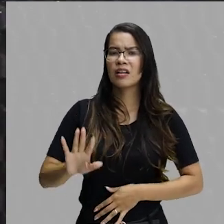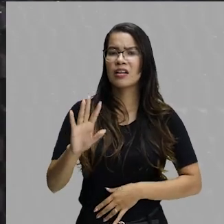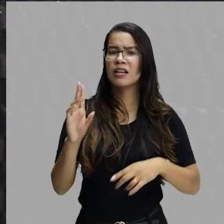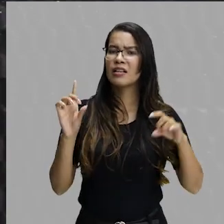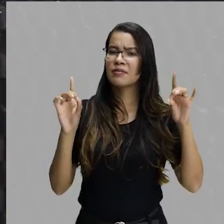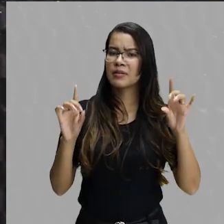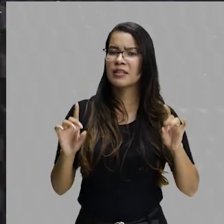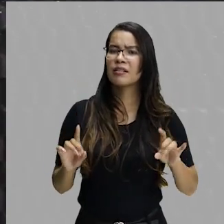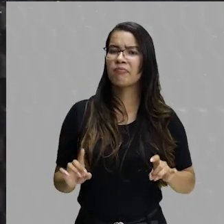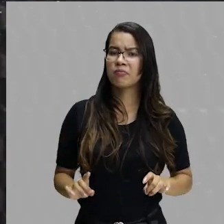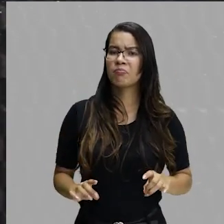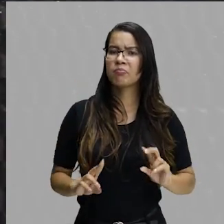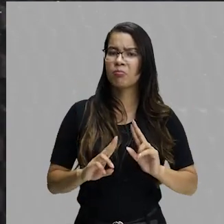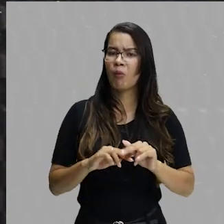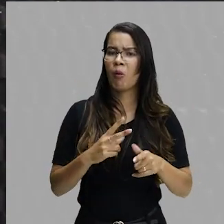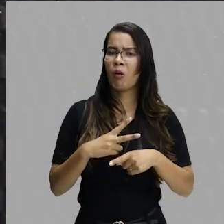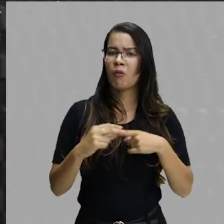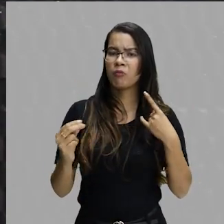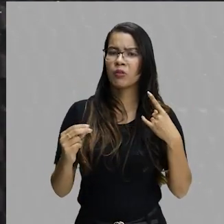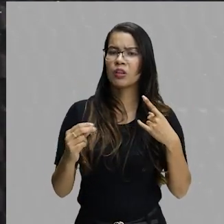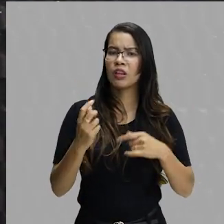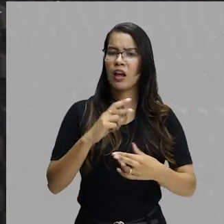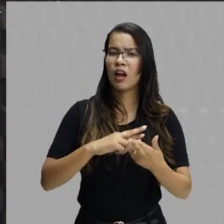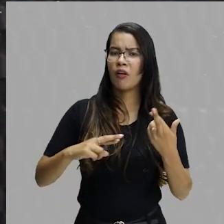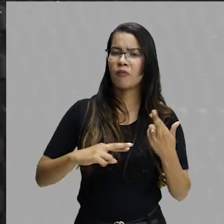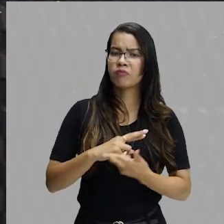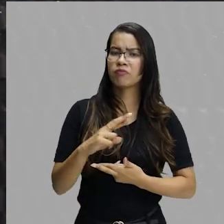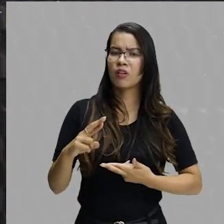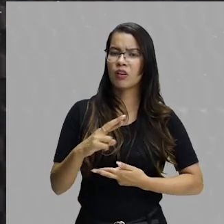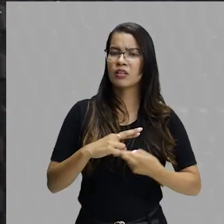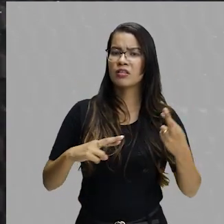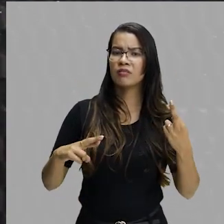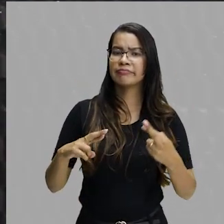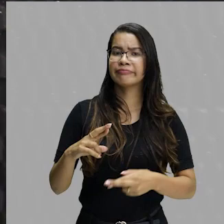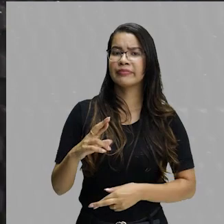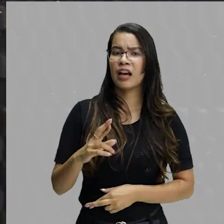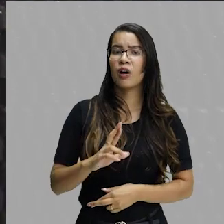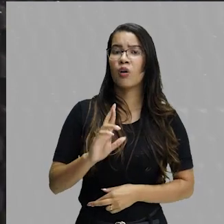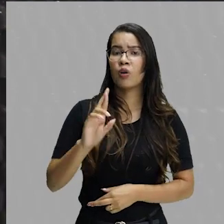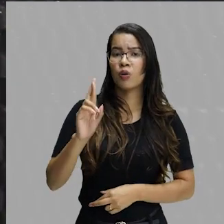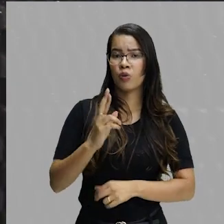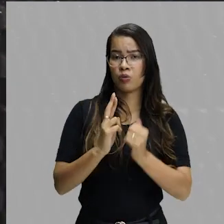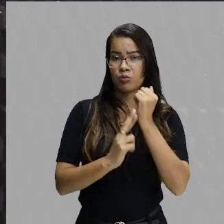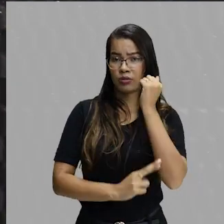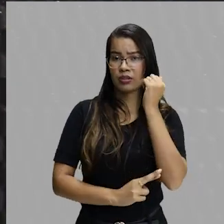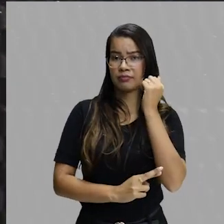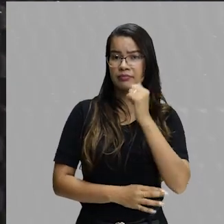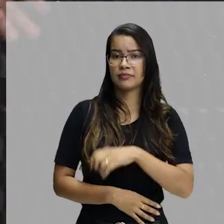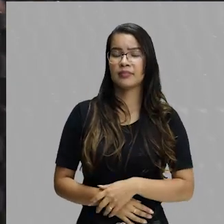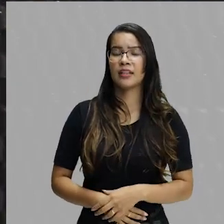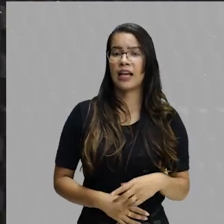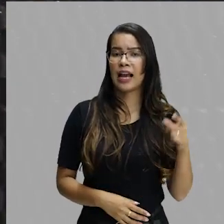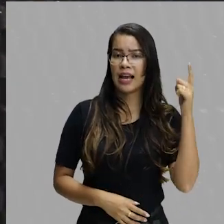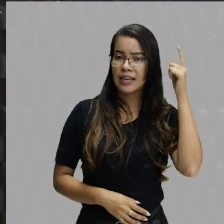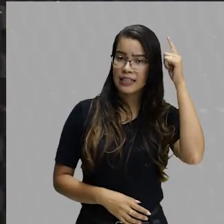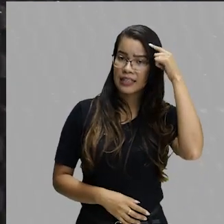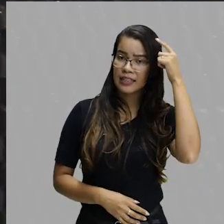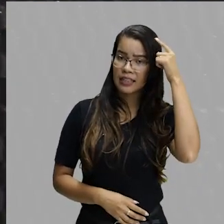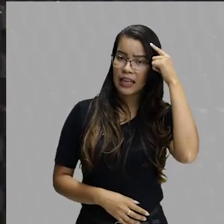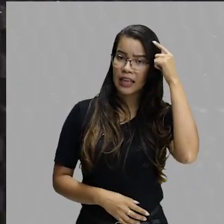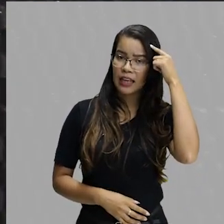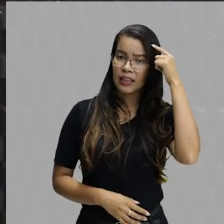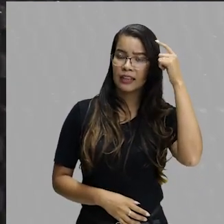na Rússia. A vitória da Revolução Bolchevista na Rússia, as ideias do trotskismo, do